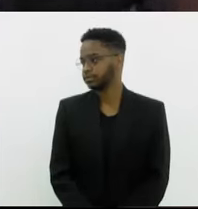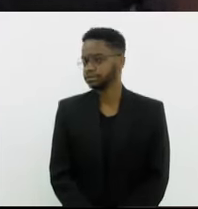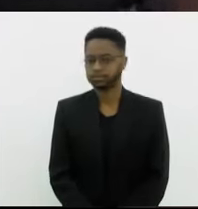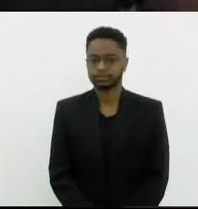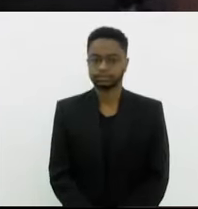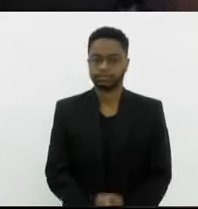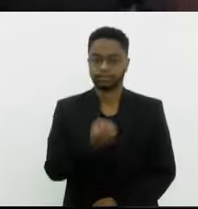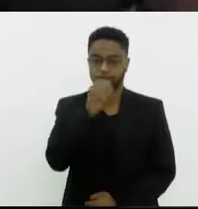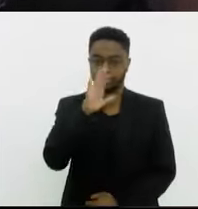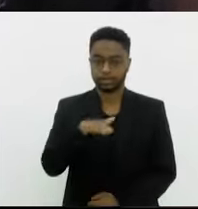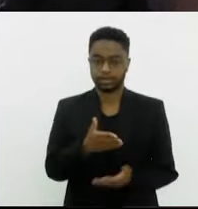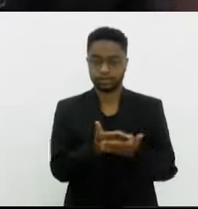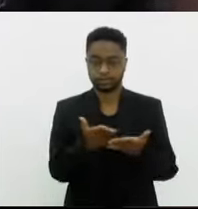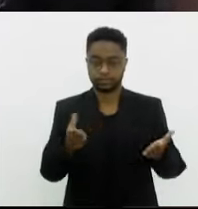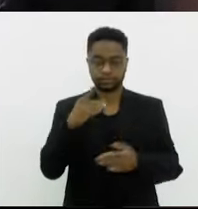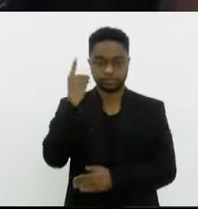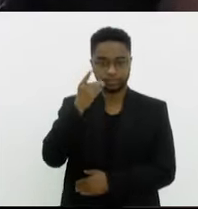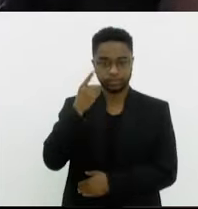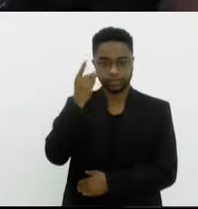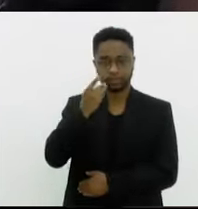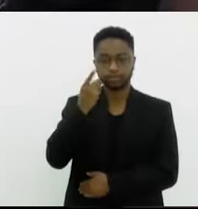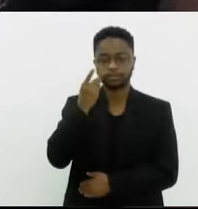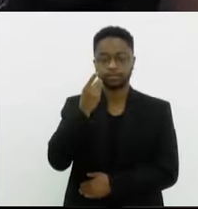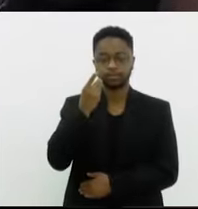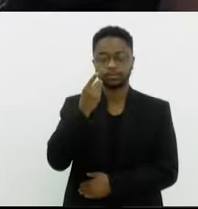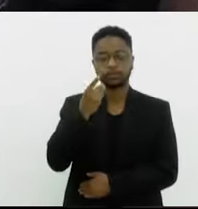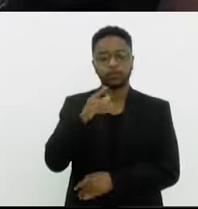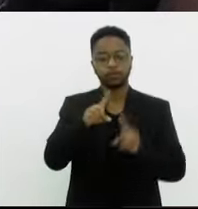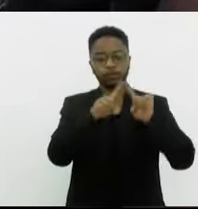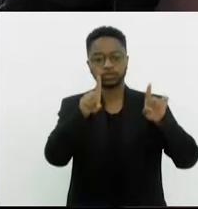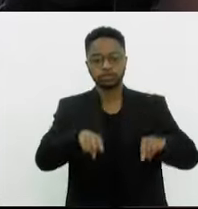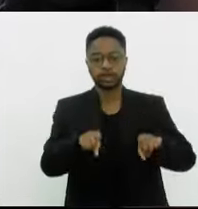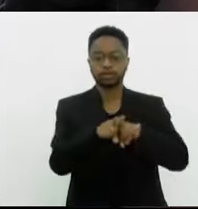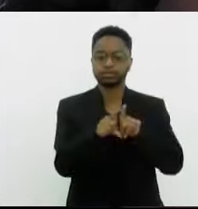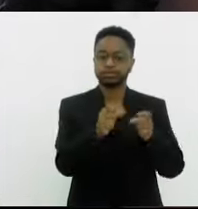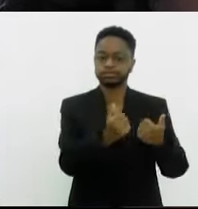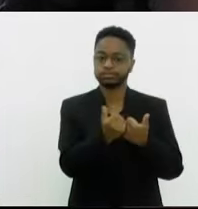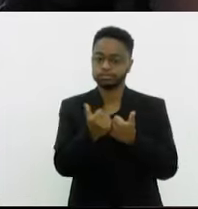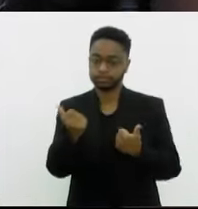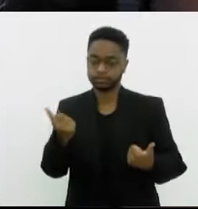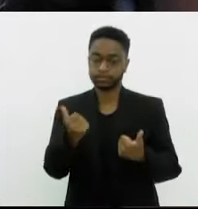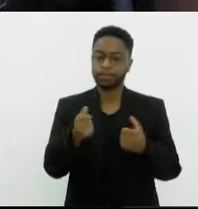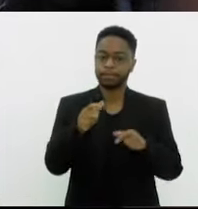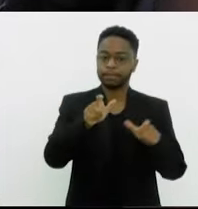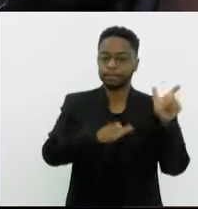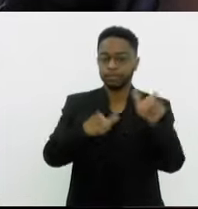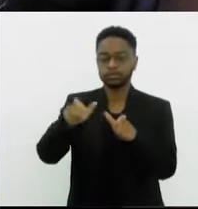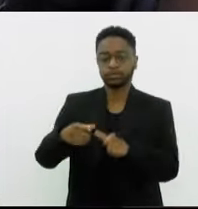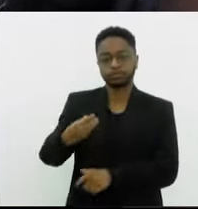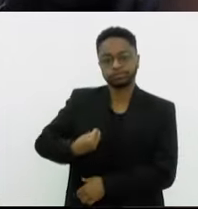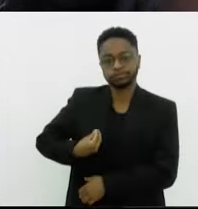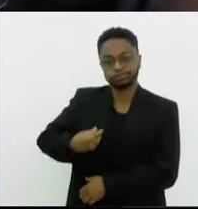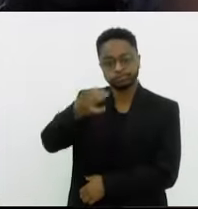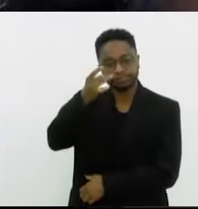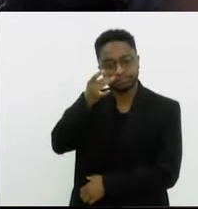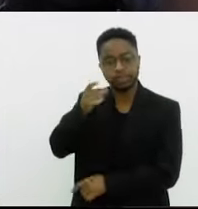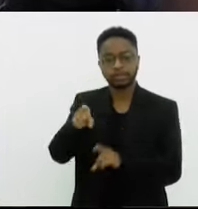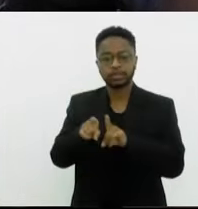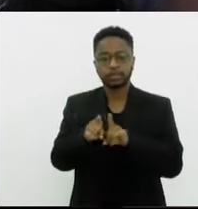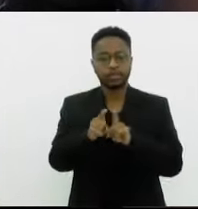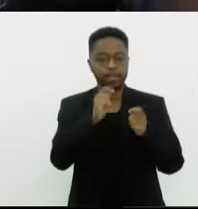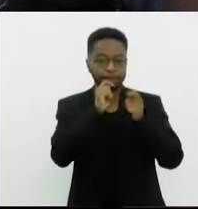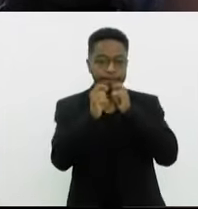Boa tarde, senhoras e senhores deputados, servidores, assessores, público presente, imprensa, sejam